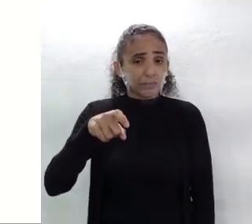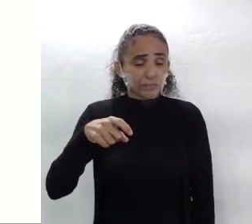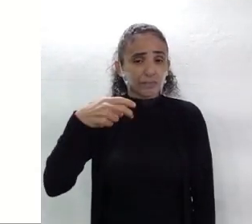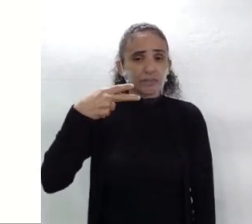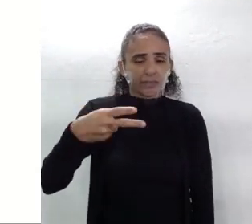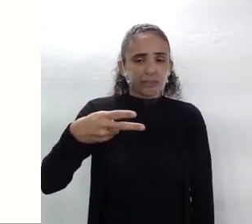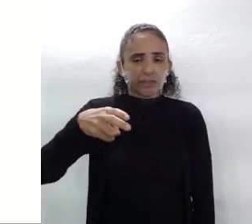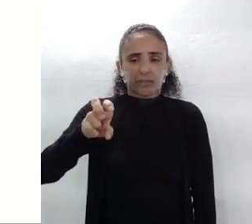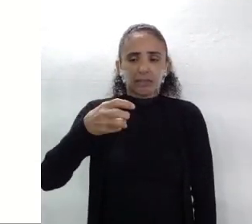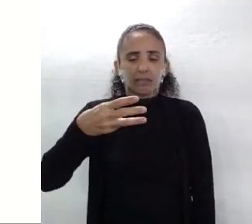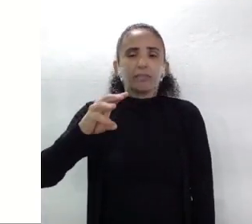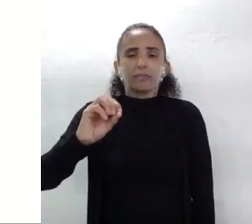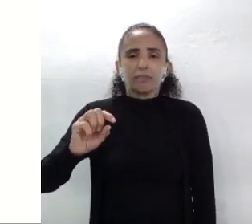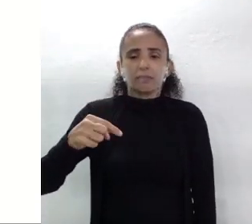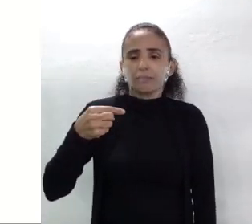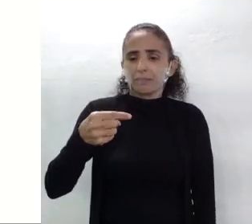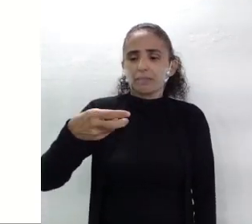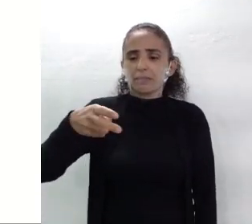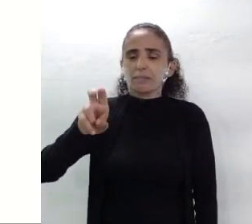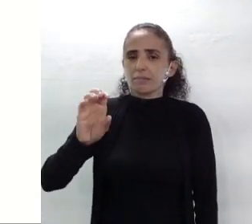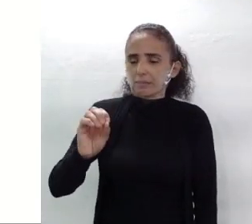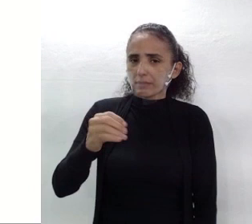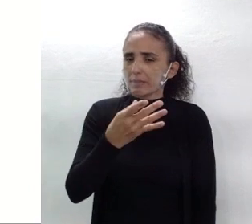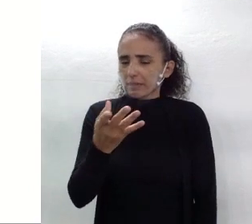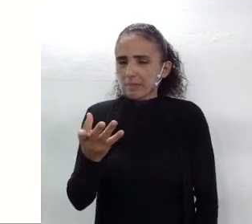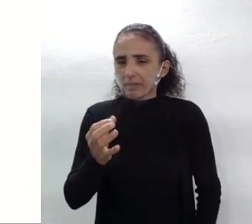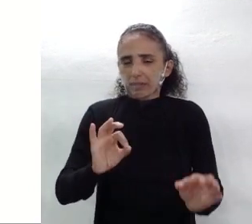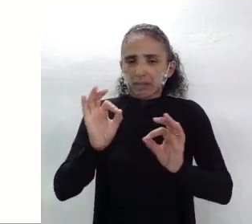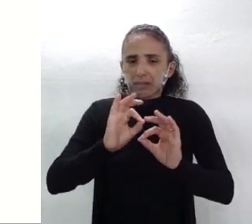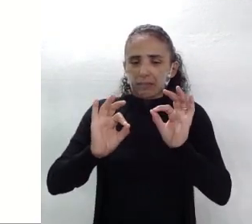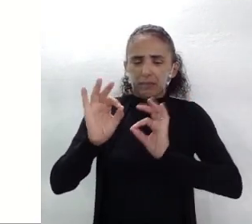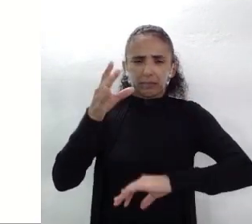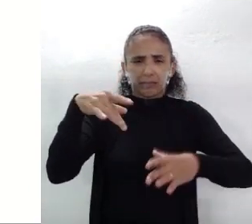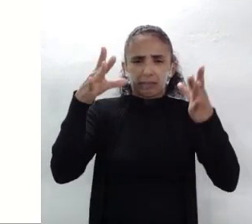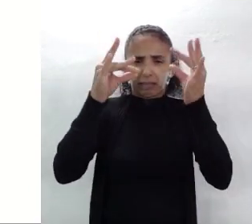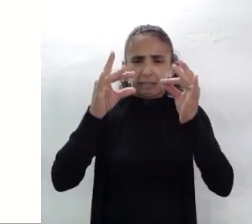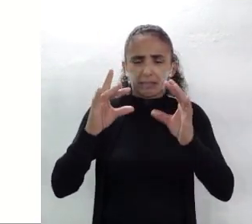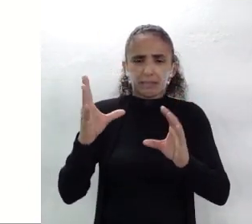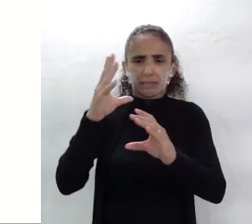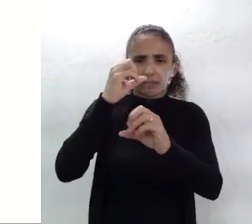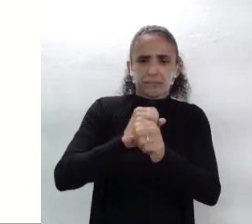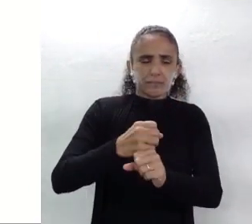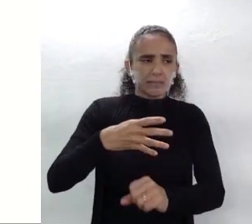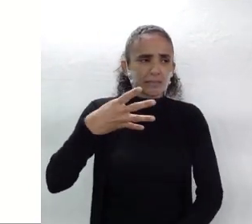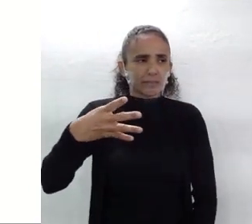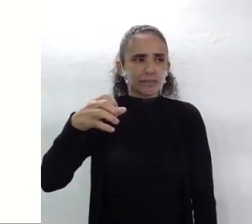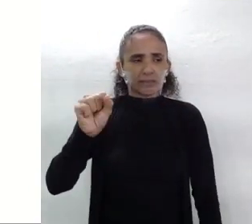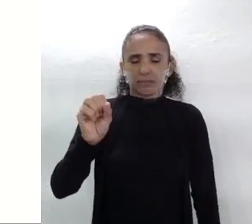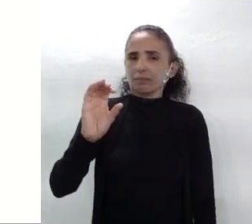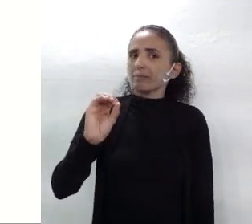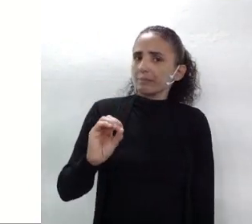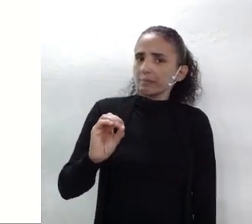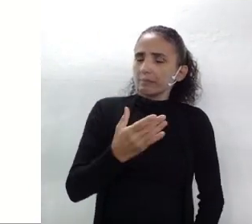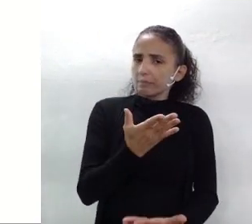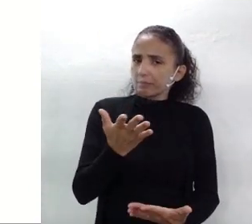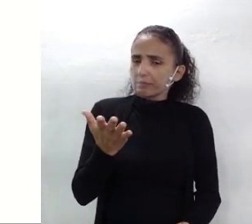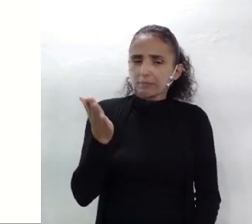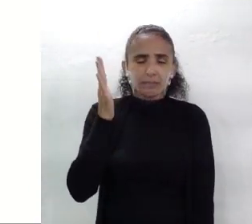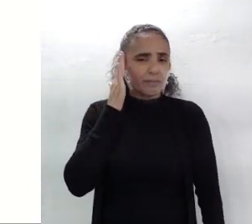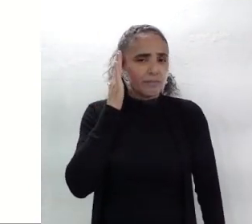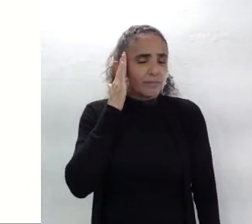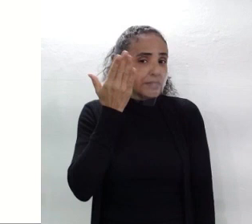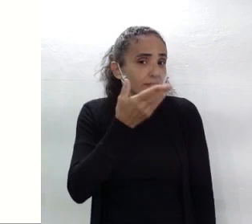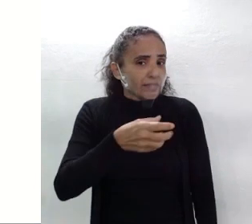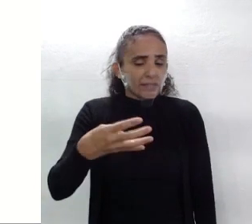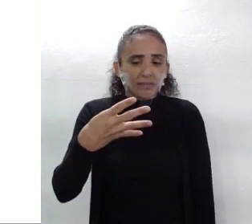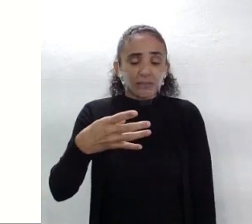a 530 menos 50. Realizando a subtração, vai ficar 480. Veja que o